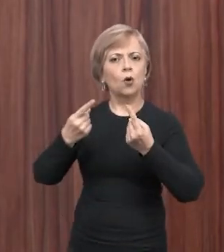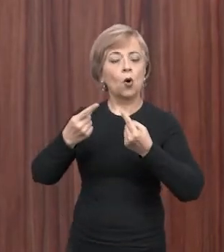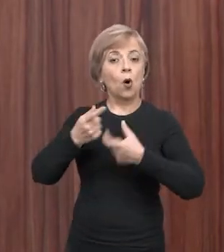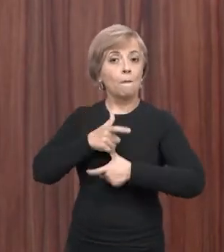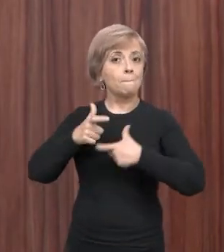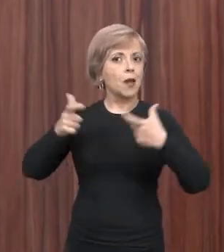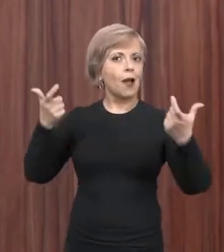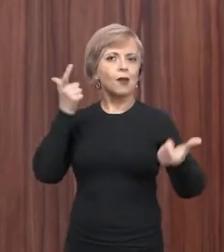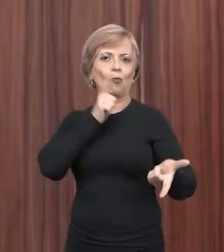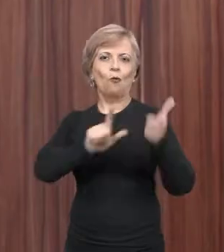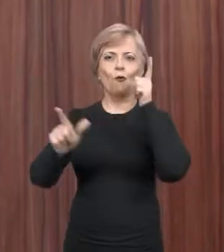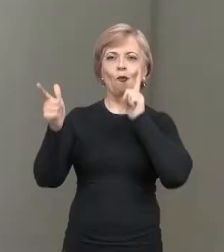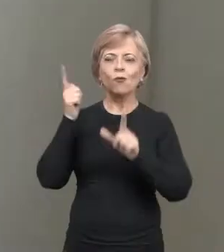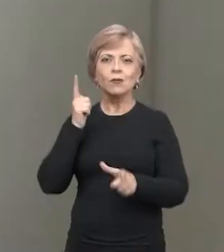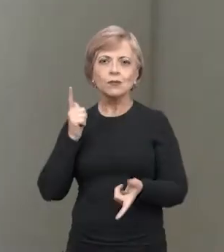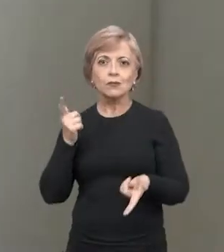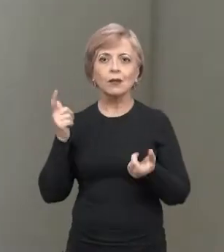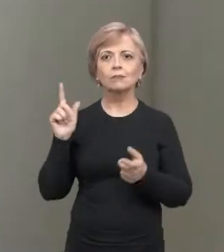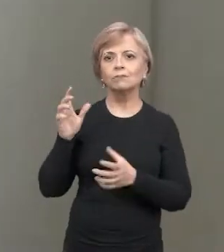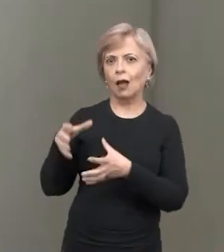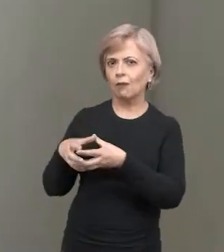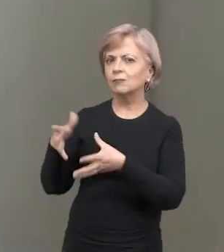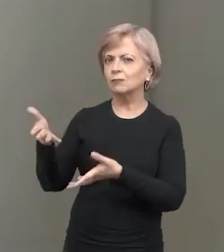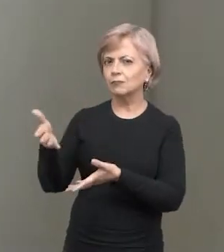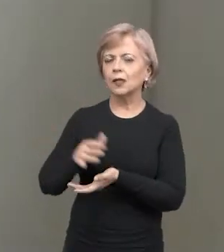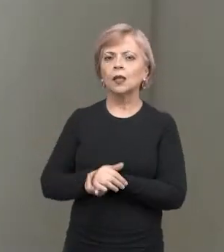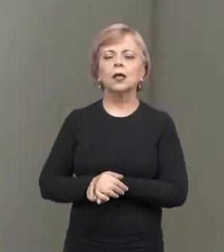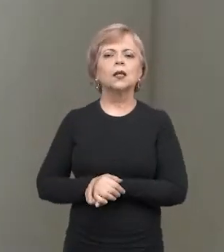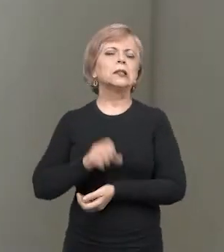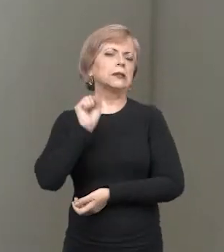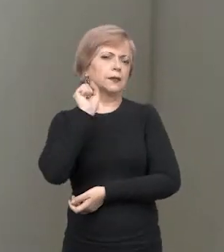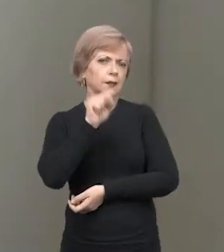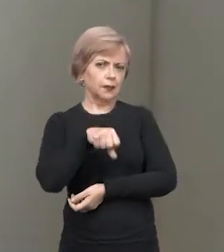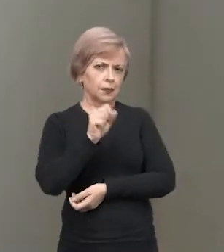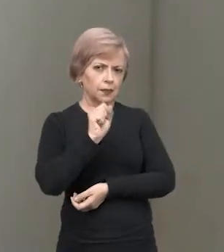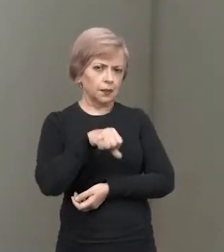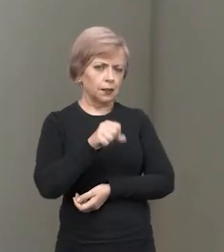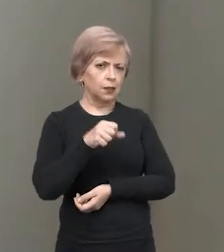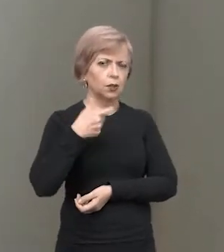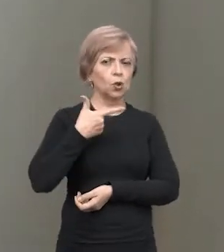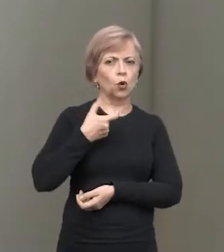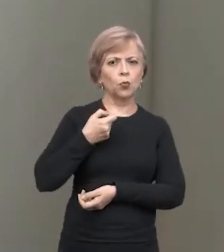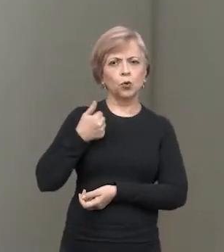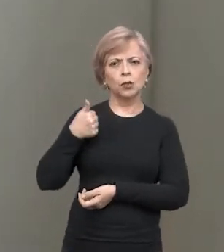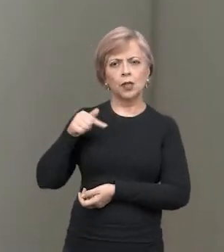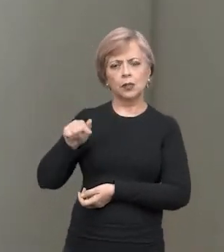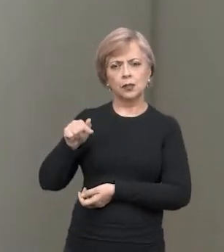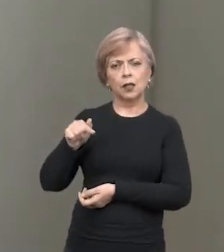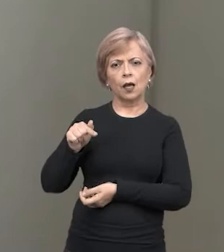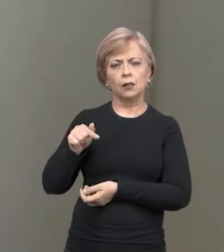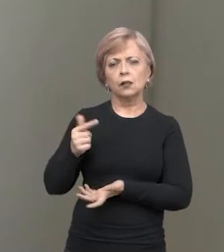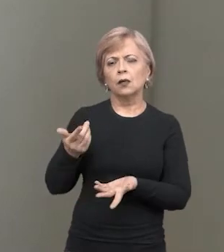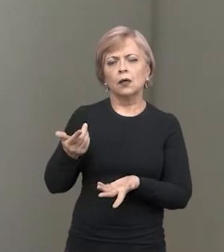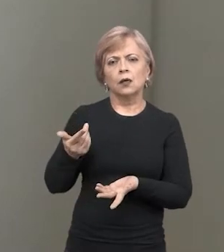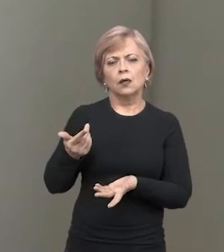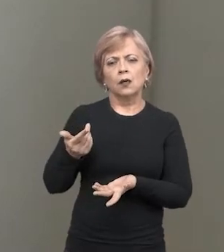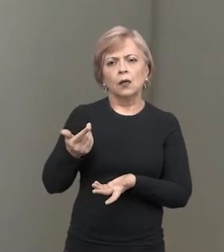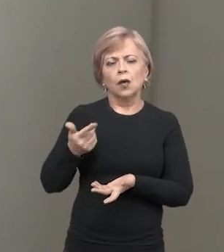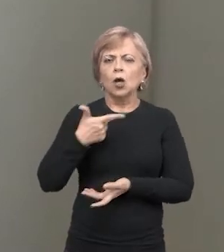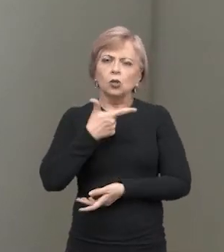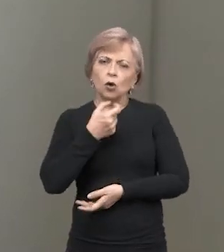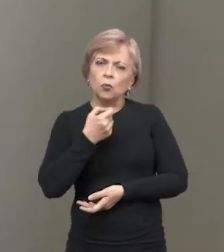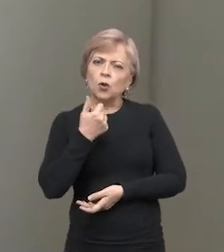maiores conquistas do GAESF? Sem sombra de dúvidas. Desde 2017, quando, na verdade, finalzinho